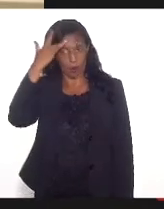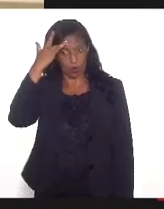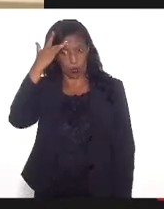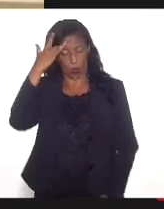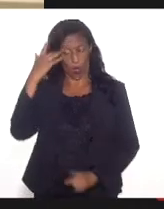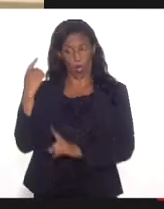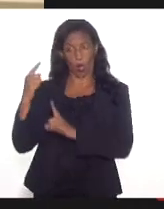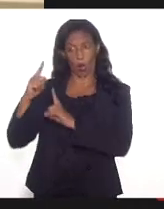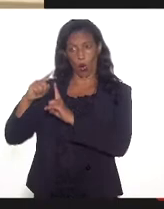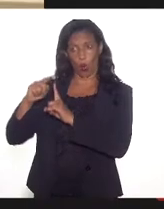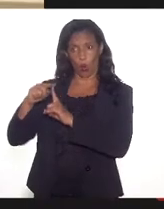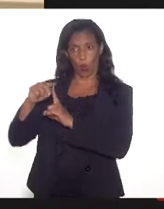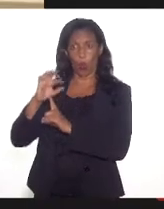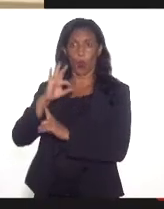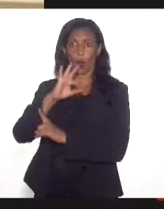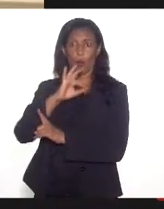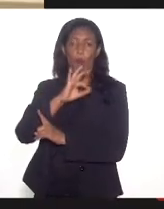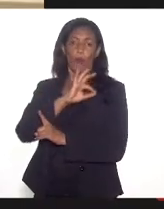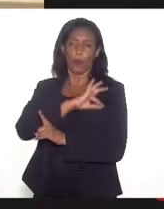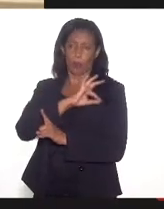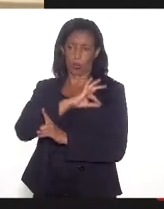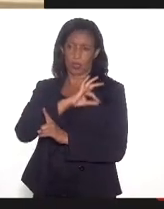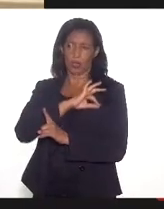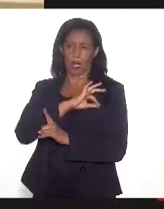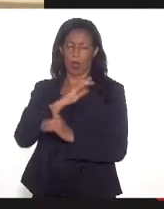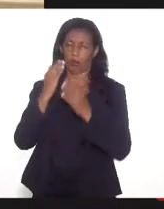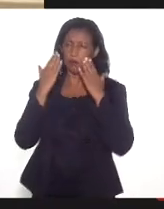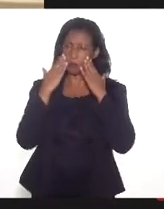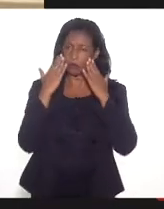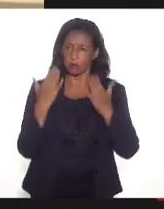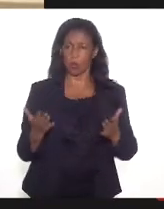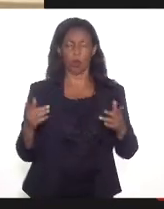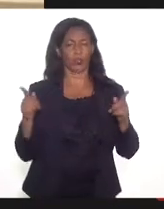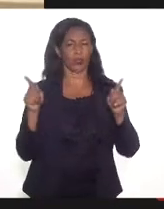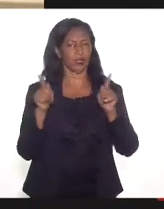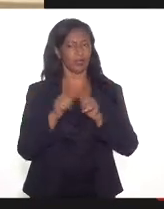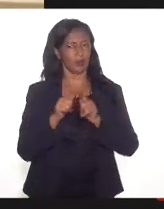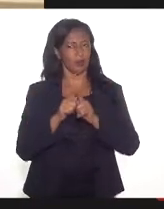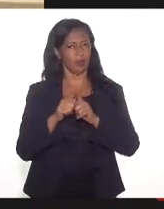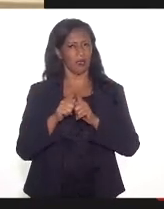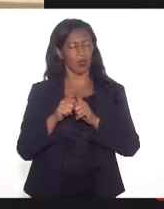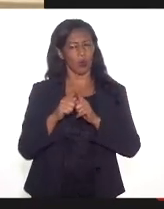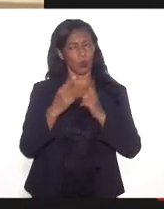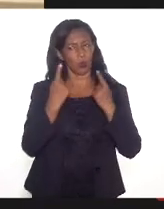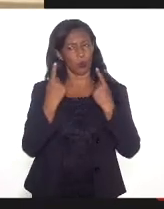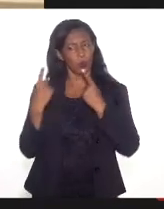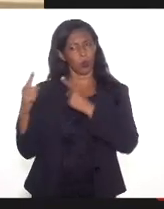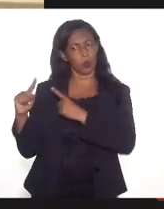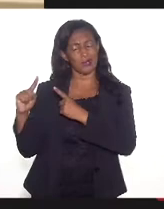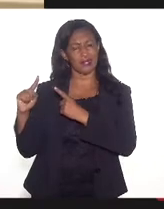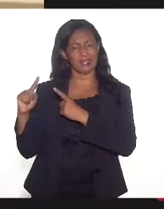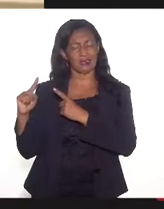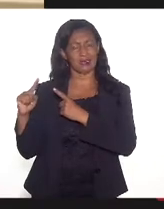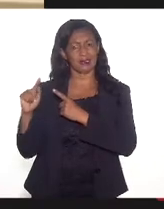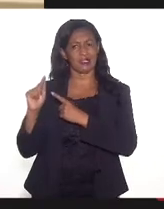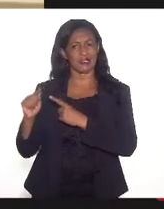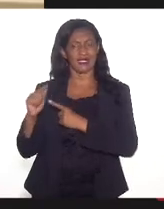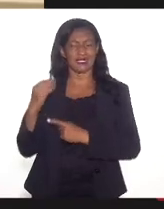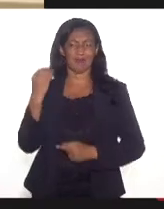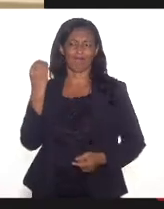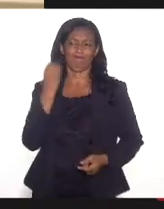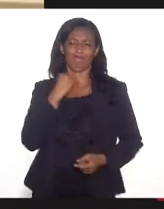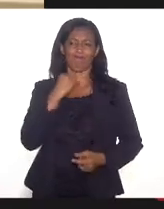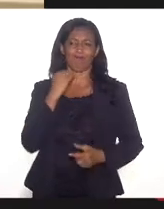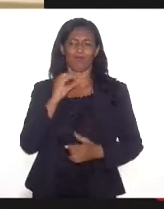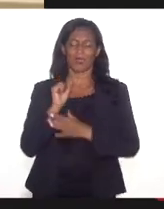um policial, demonstra também o desafio e a fragilidade de uma política pública